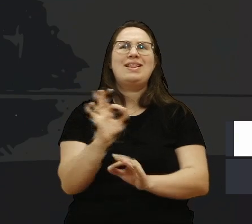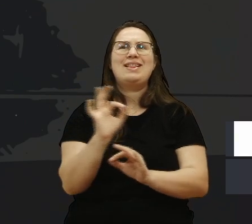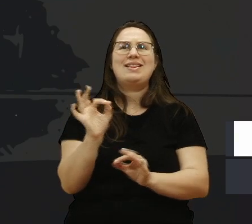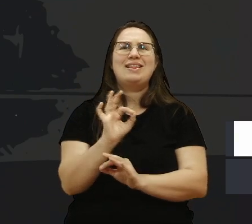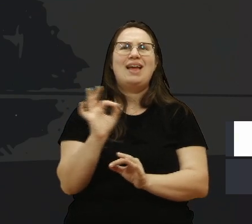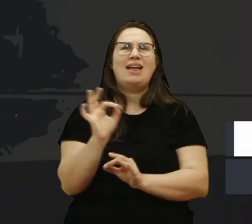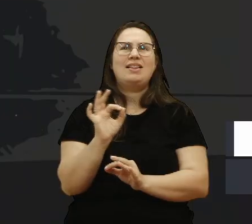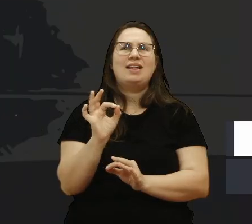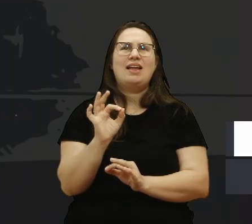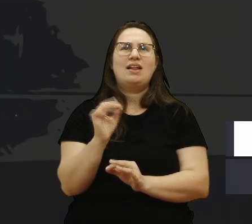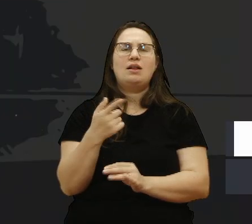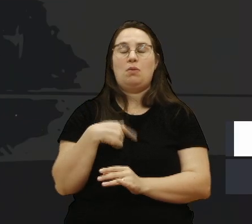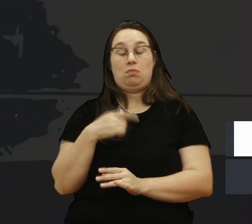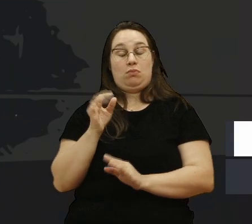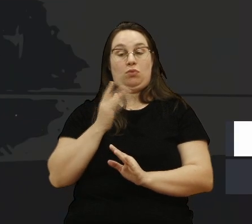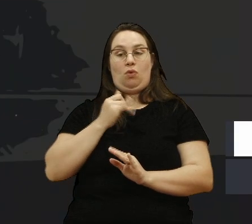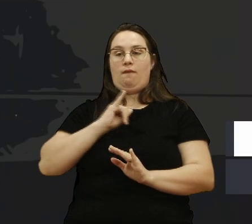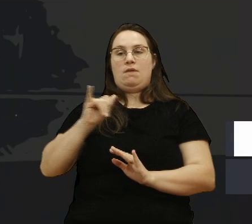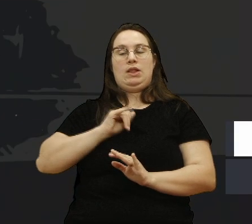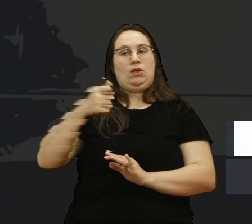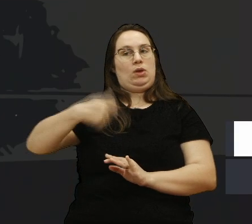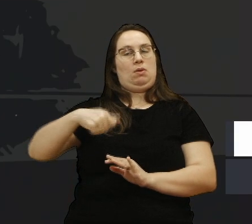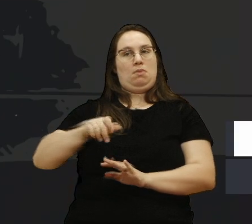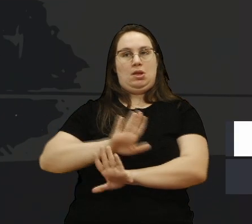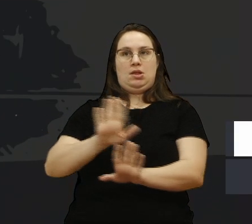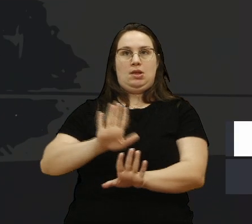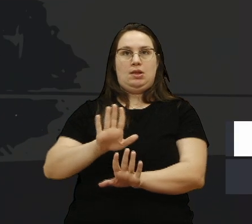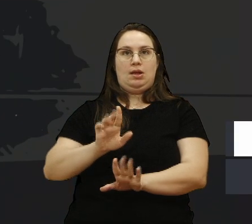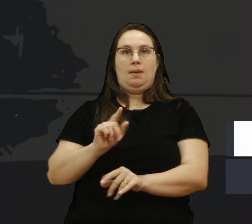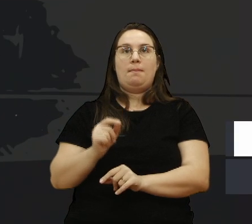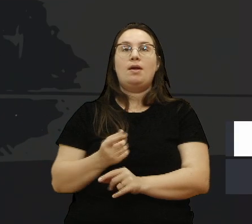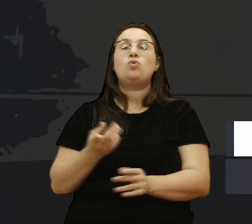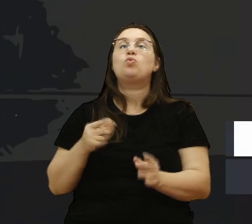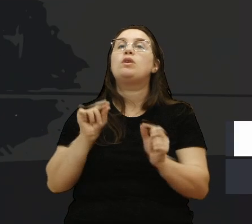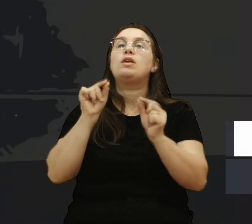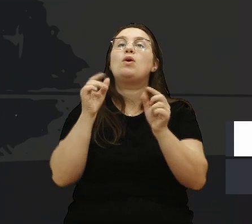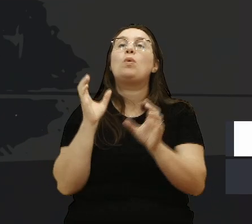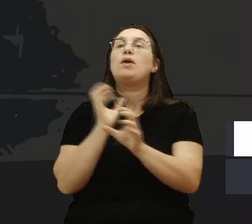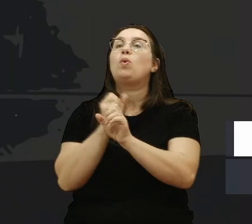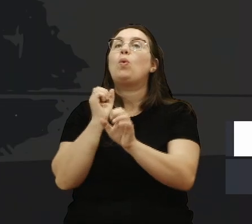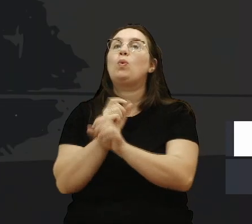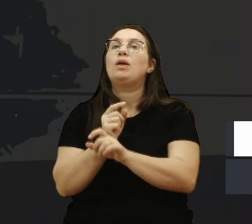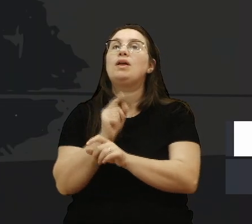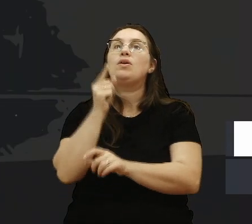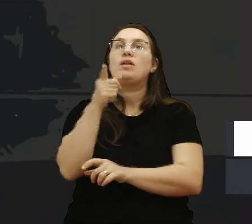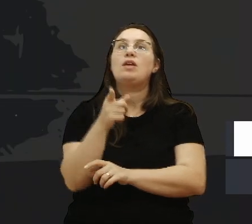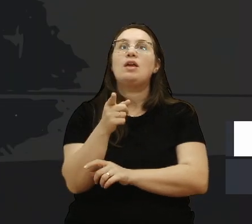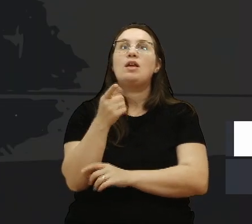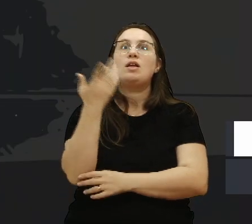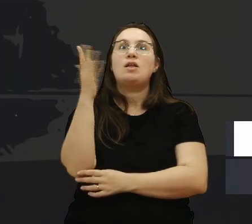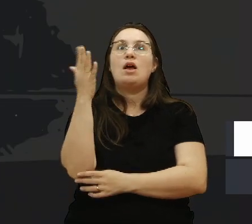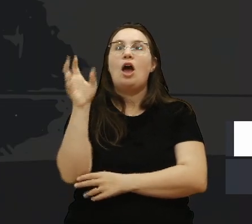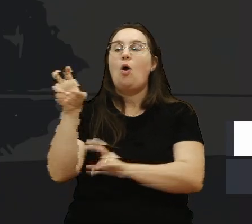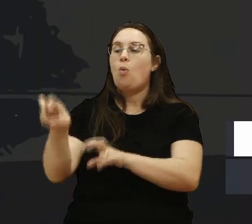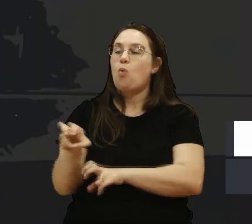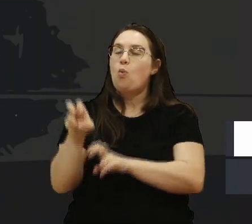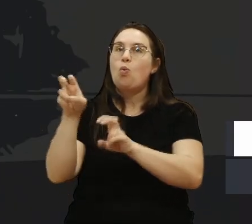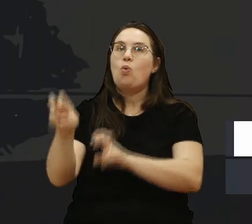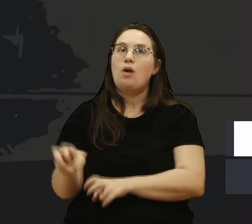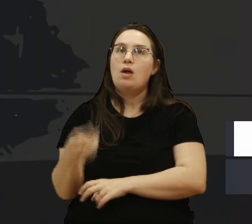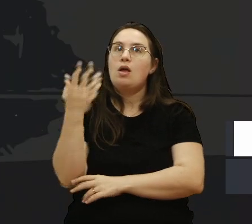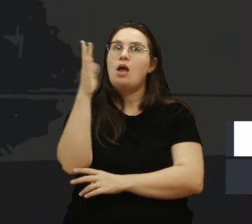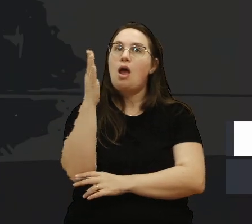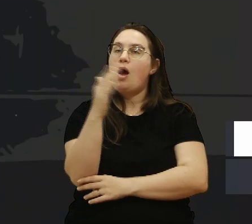estou dizendo que não é necessário, nada disso. Mas aonde eu quero chegar? Que aquele coitado daquele agricultor que derruba